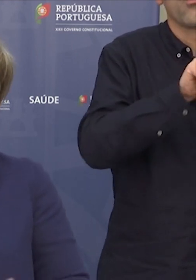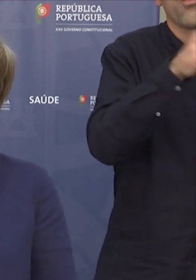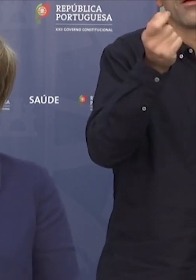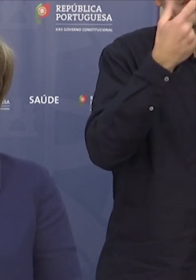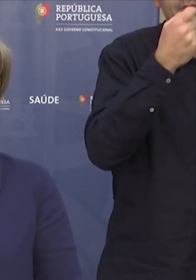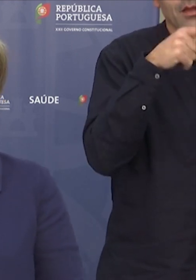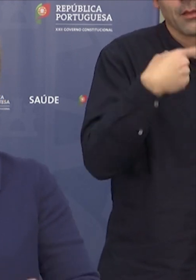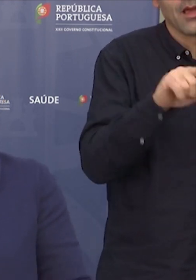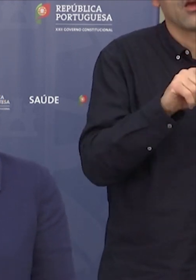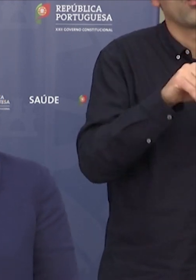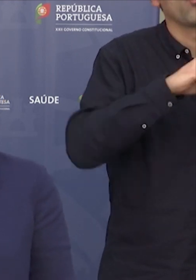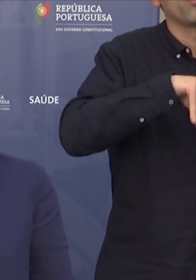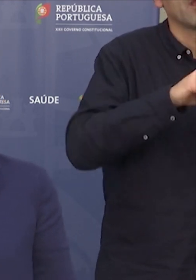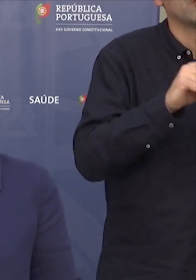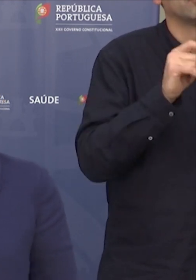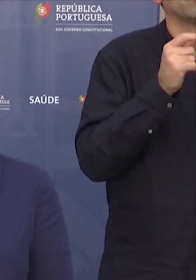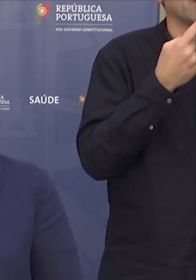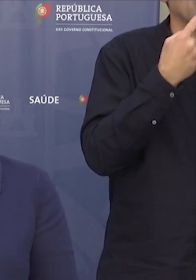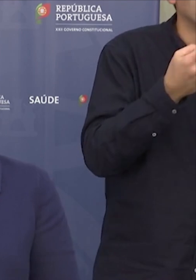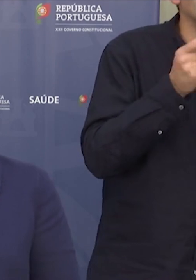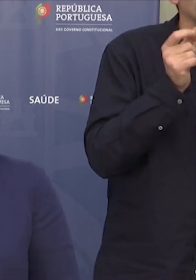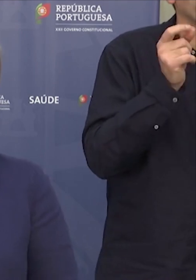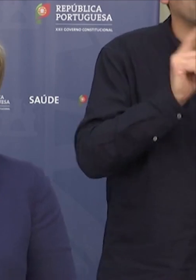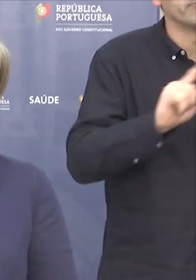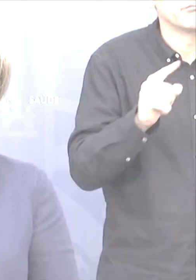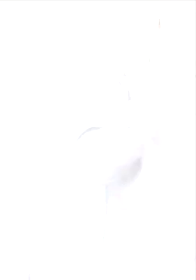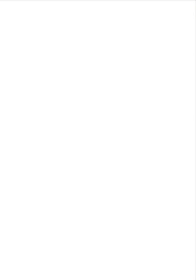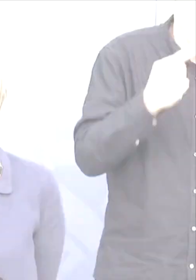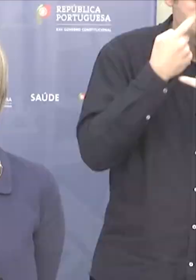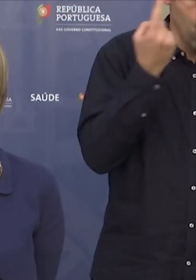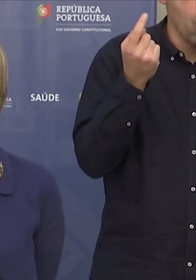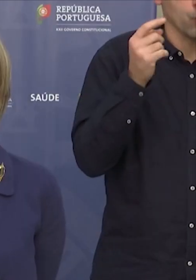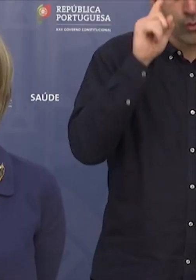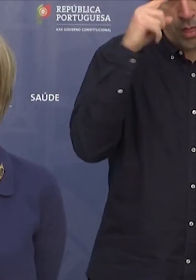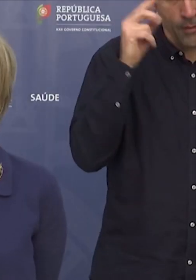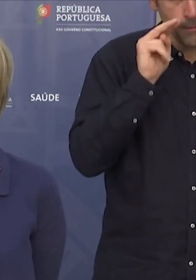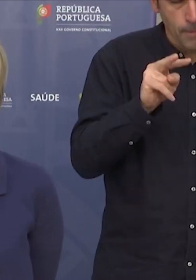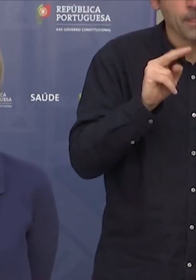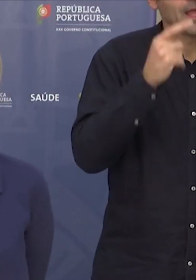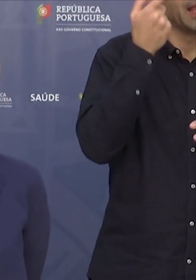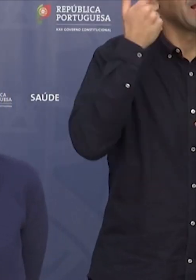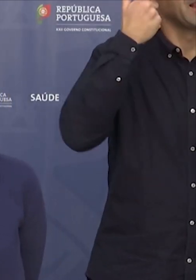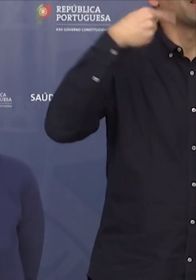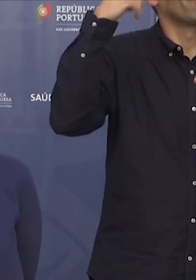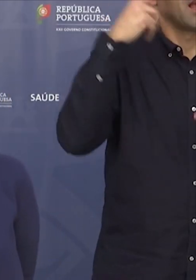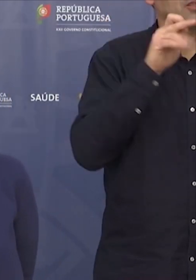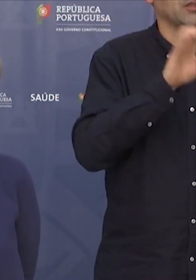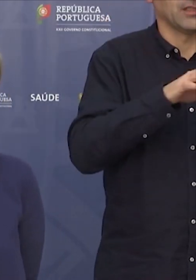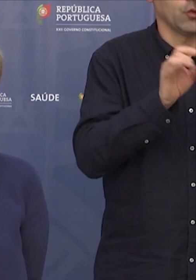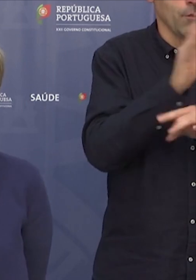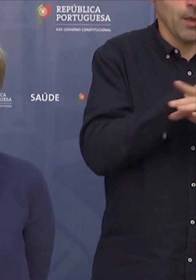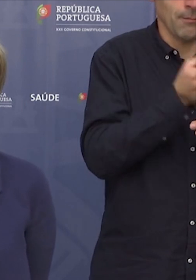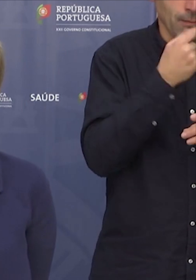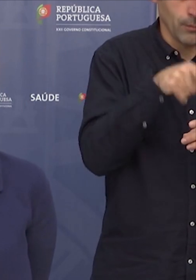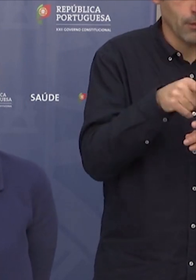contexto de indicações e de restrições e os países têm que as seguir. Na quinta-feira, a Agência Europeia do Medicamento veio referir três